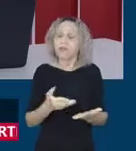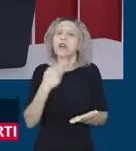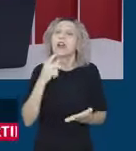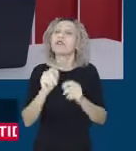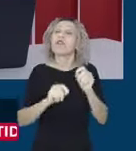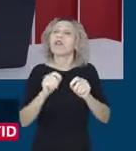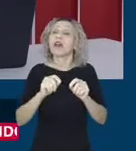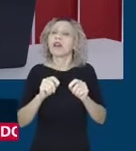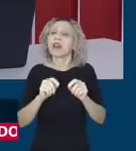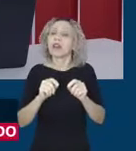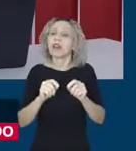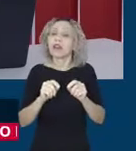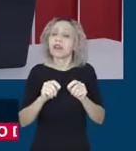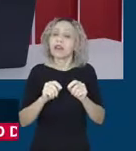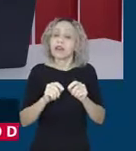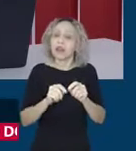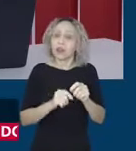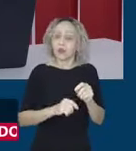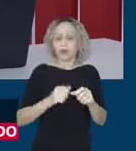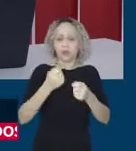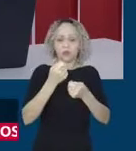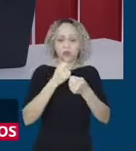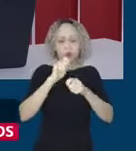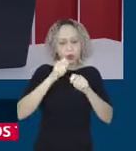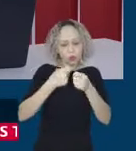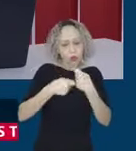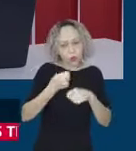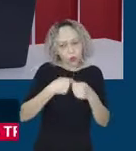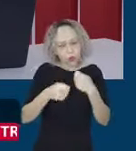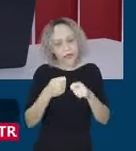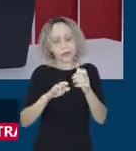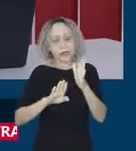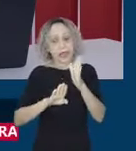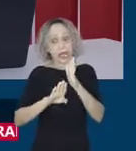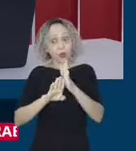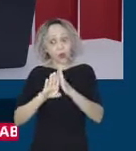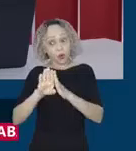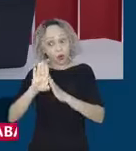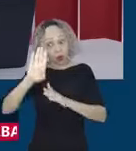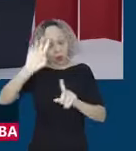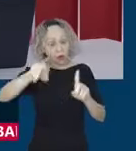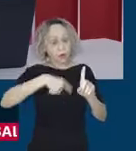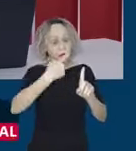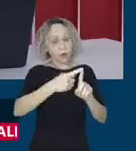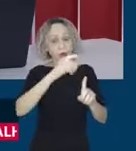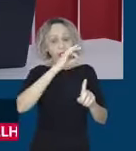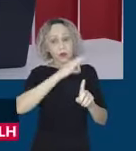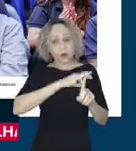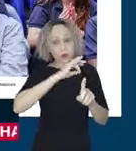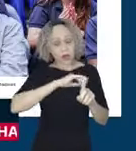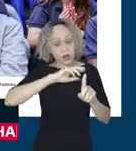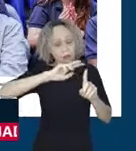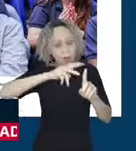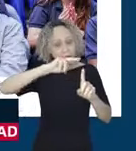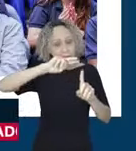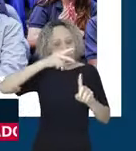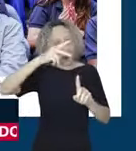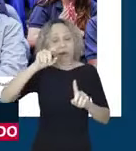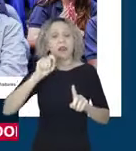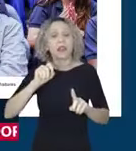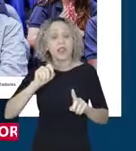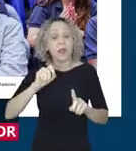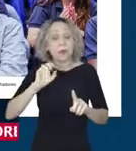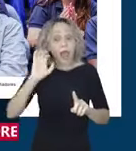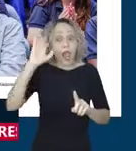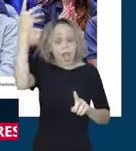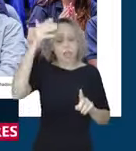a retomada do crescimento econômico, mais a valorização do salário mínimo como soluções para o problema da fome, né?